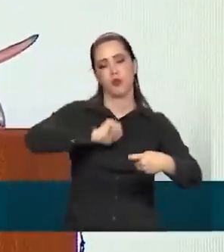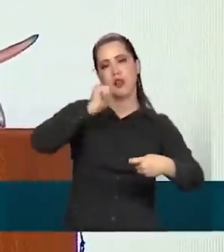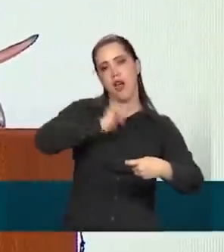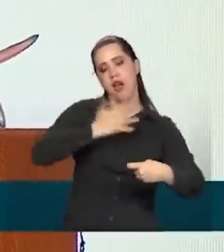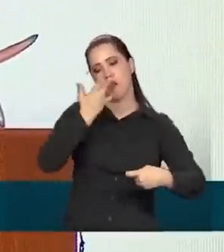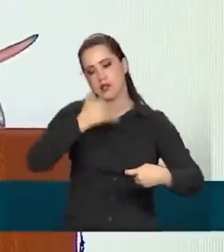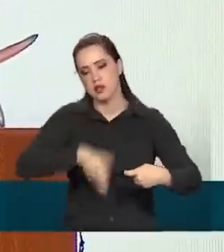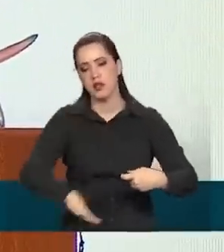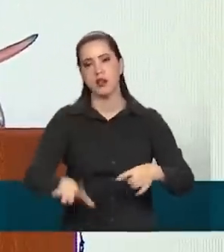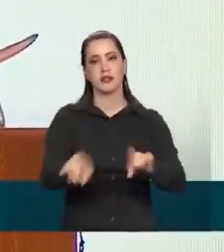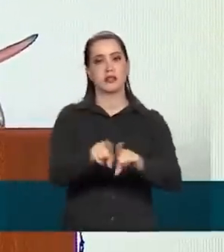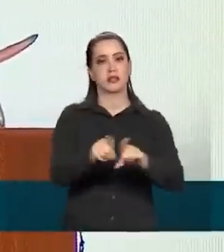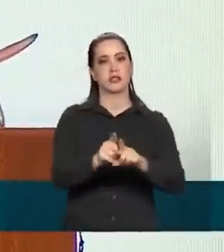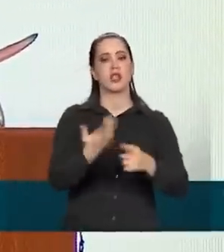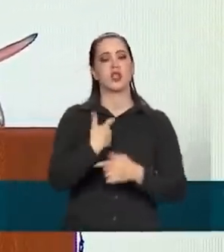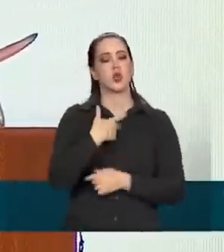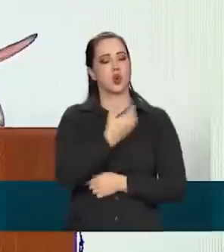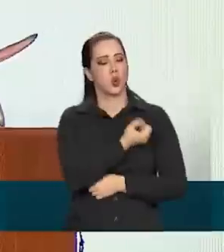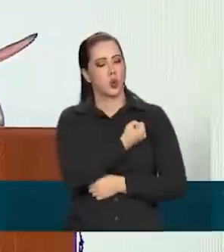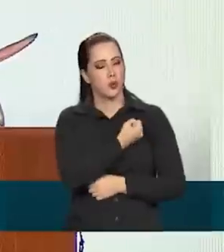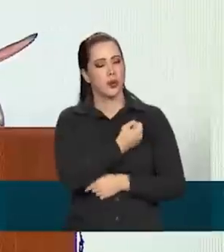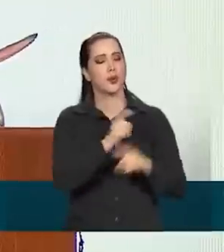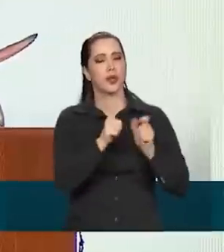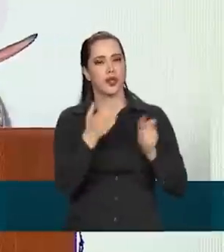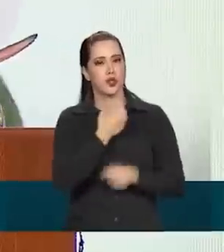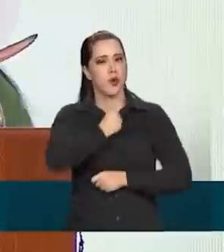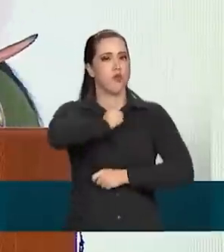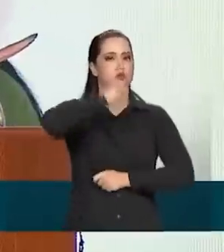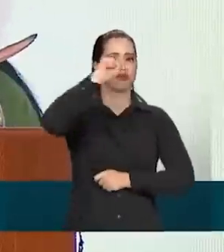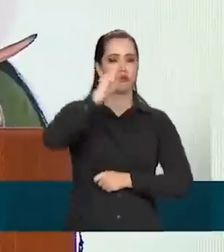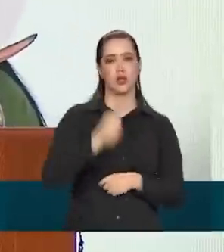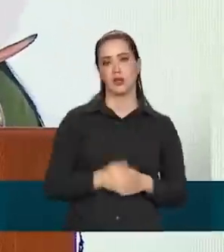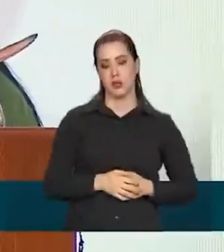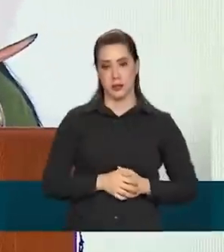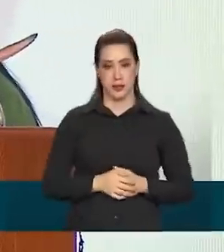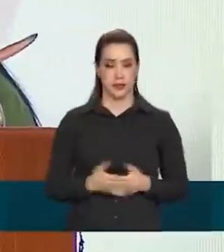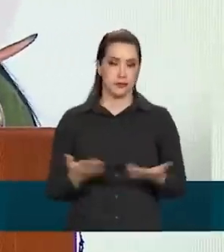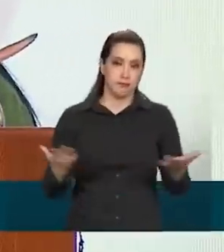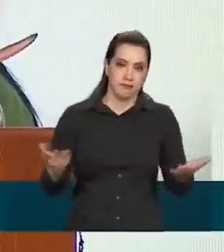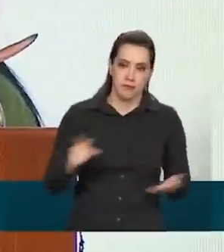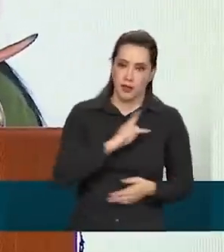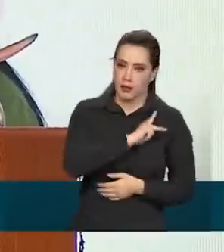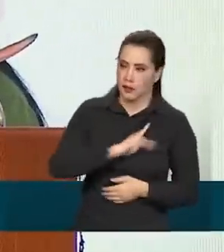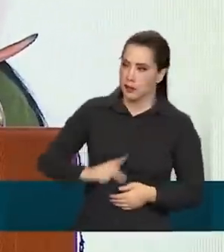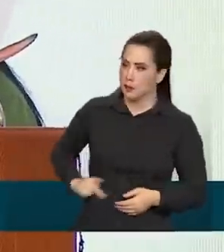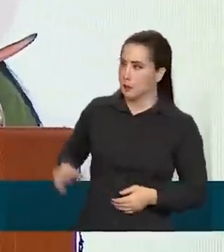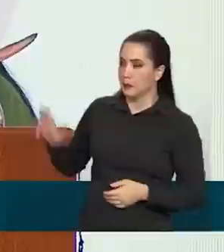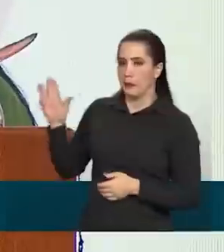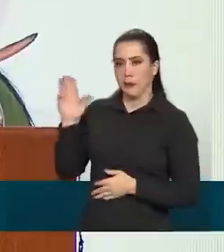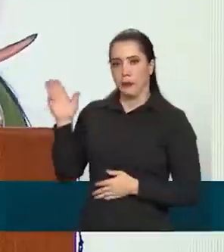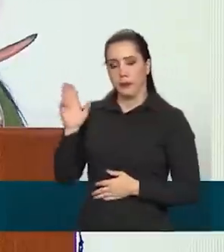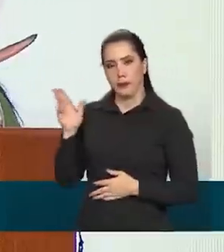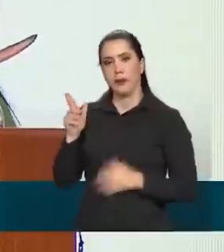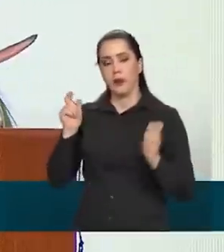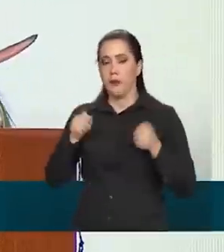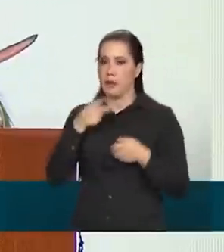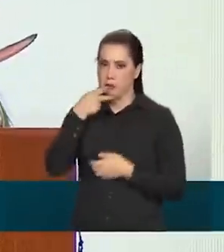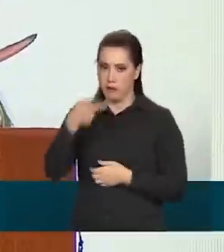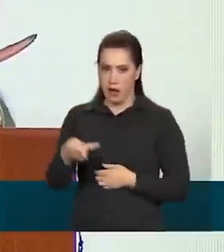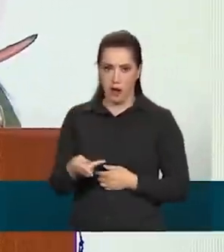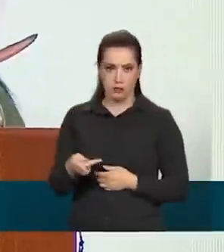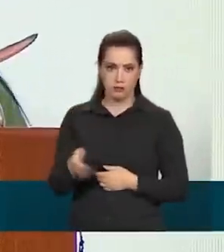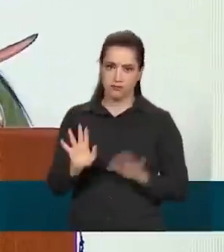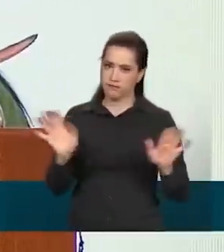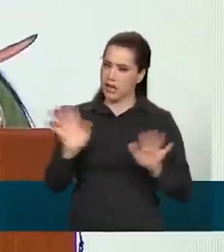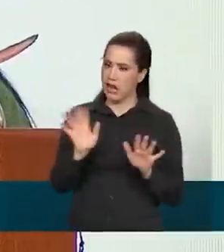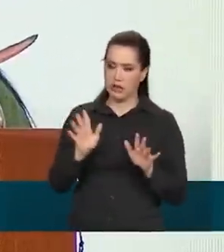e altos índices de suicídio. Presidente Lula, eu arrisco dizer, sem